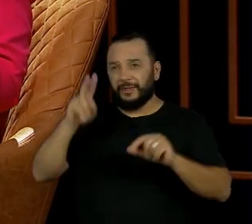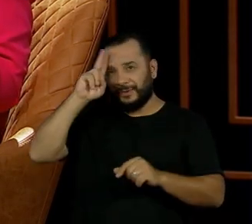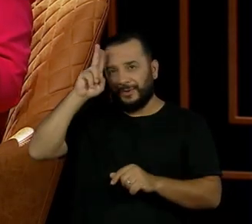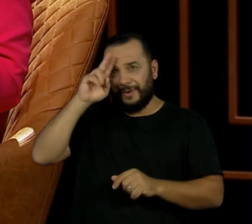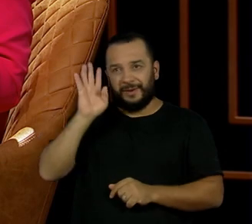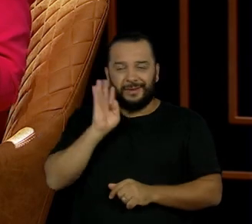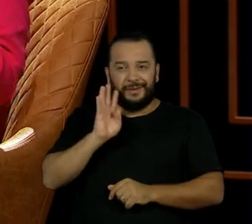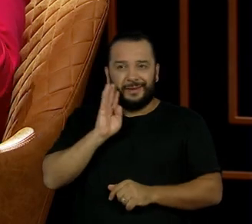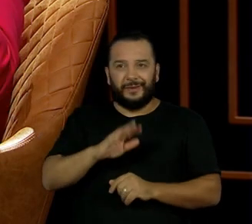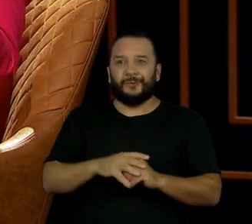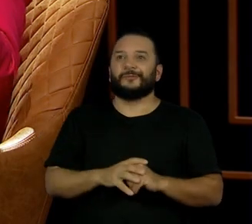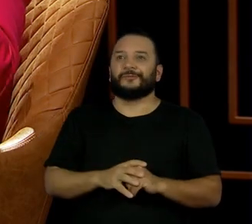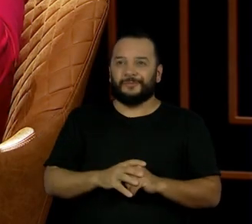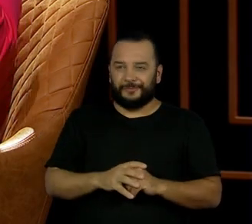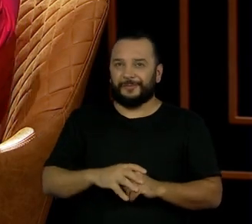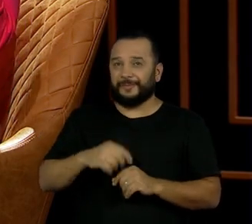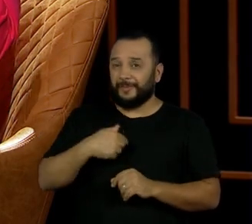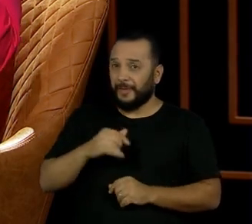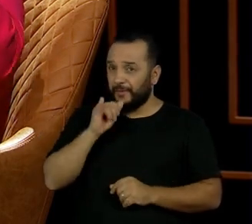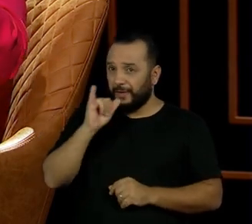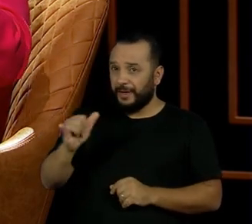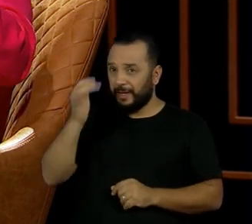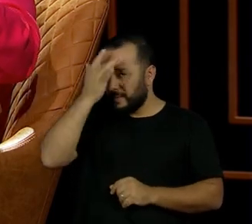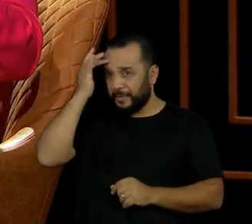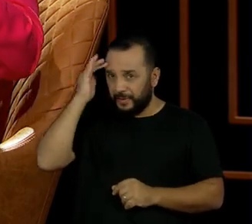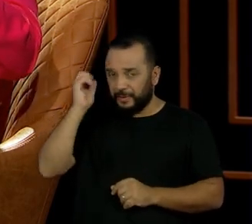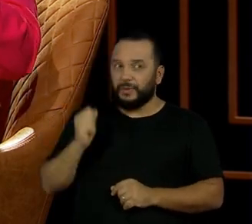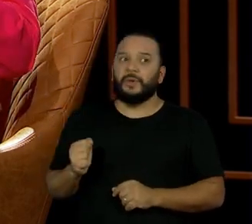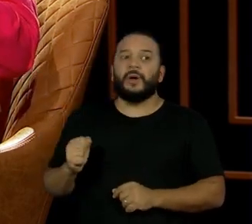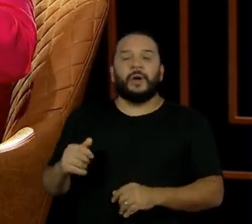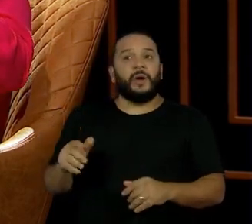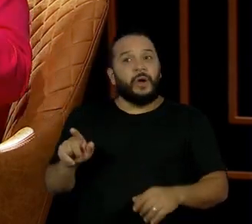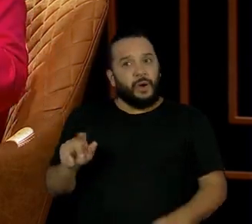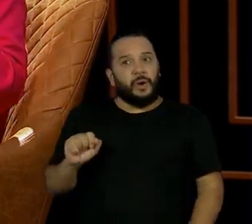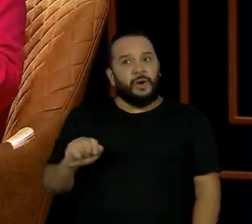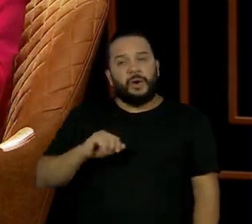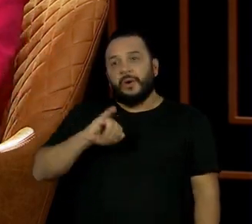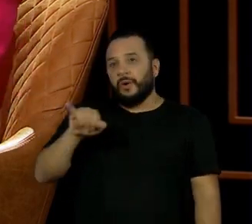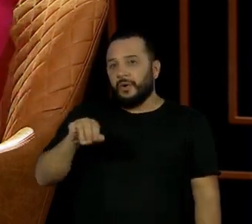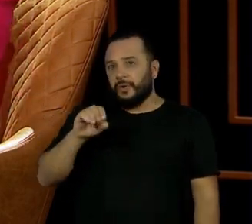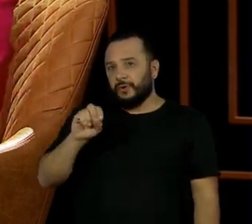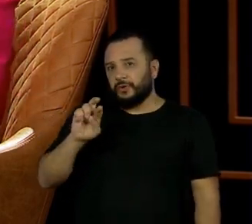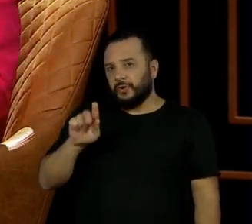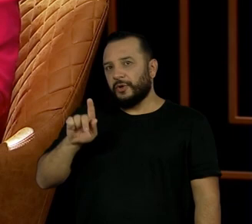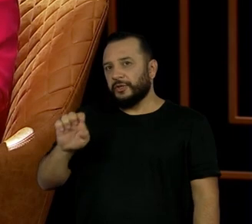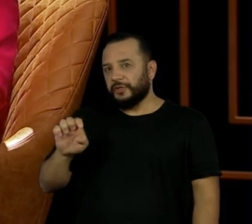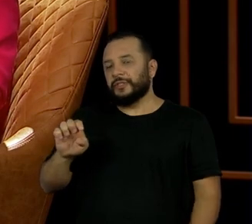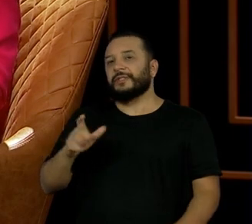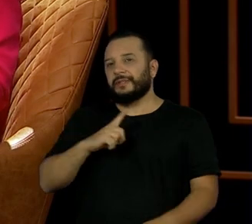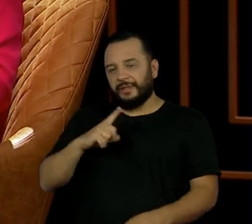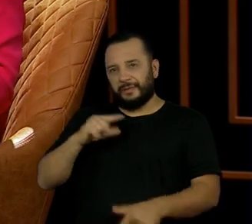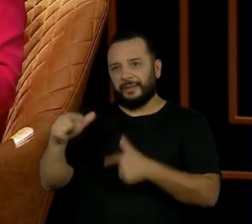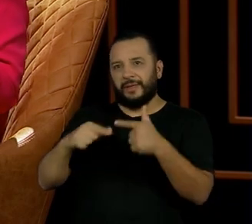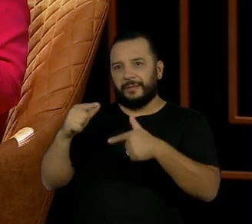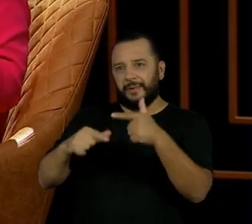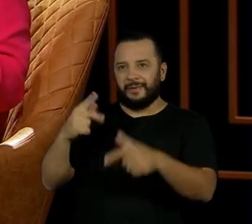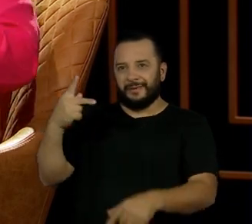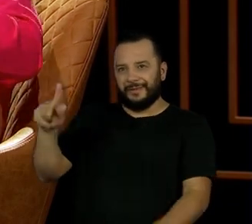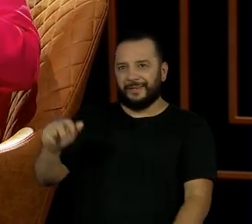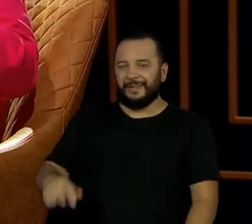para uma pessoa falei olha o Jorge tem que ter o trabalho dele